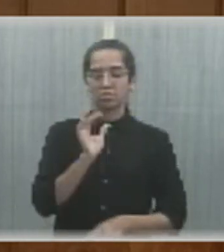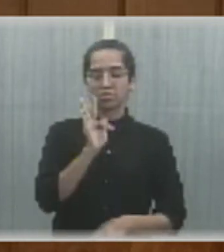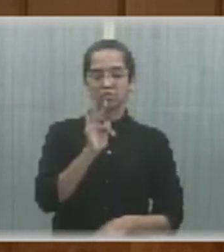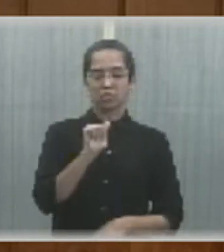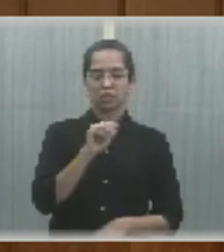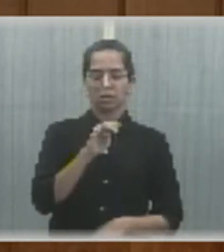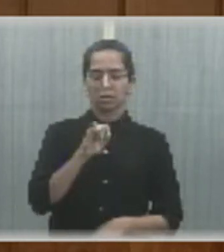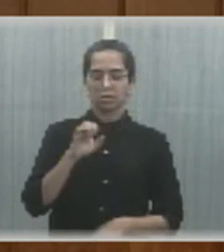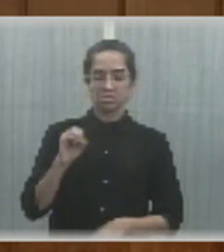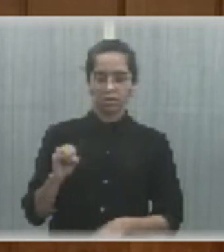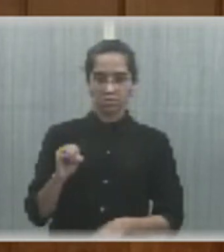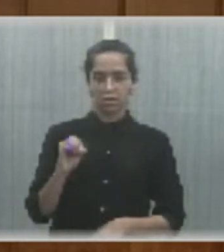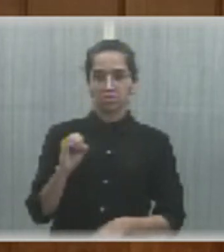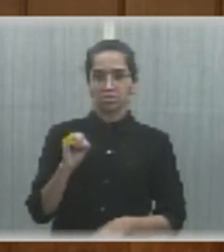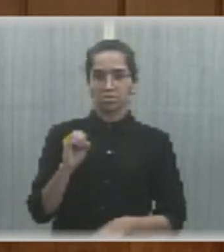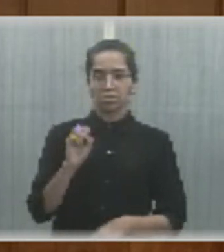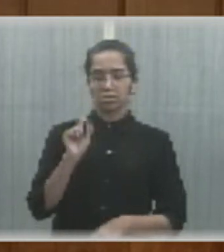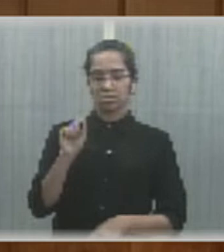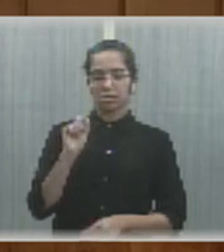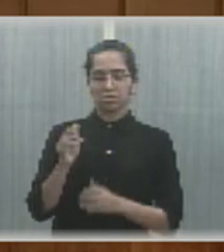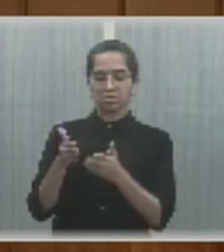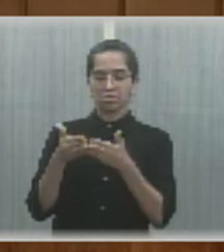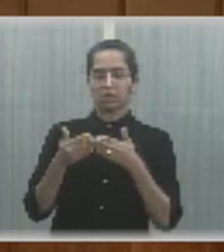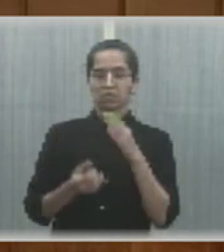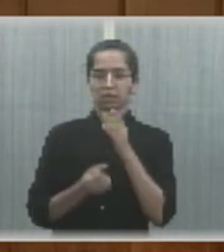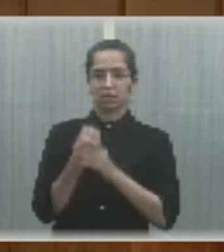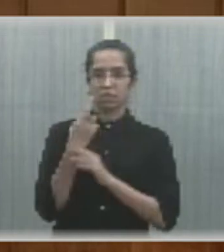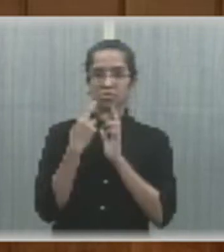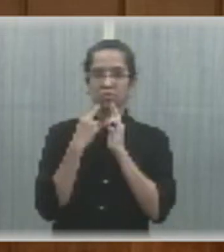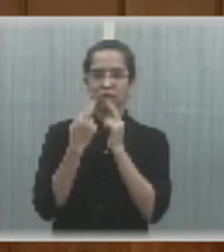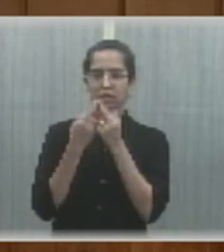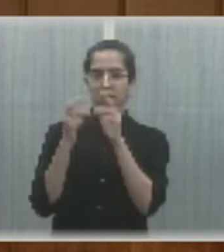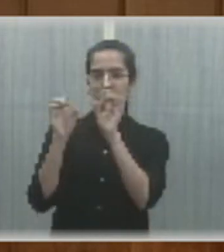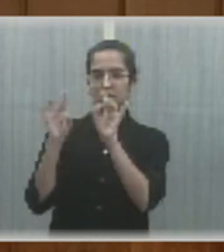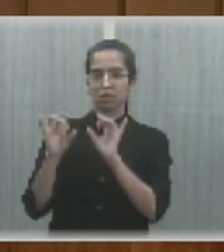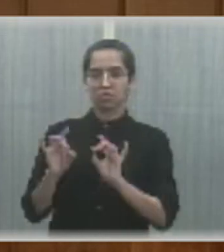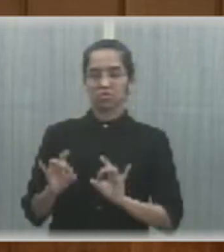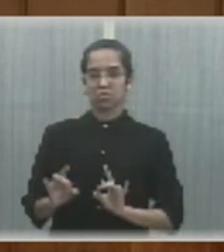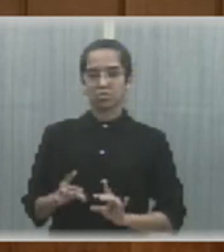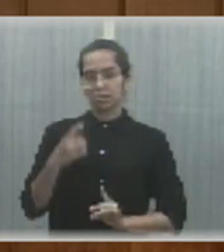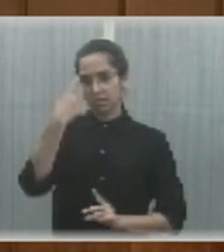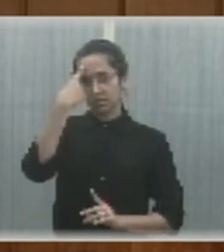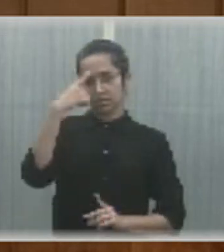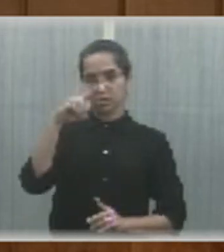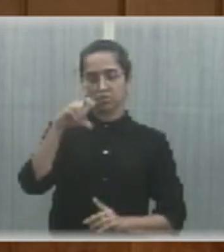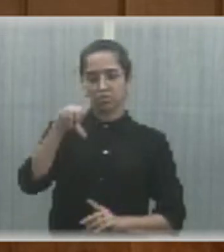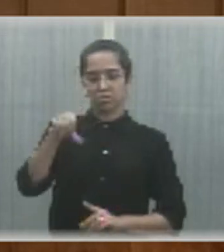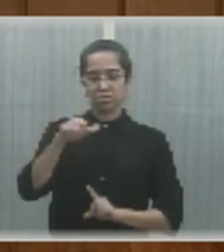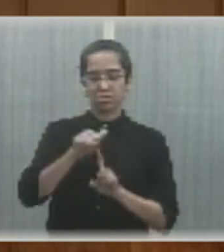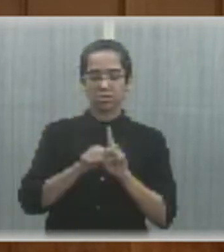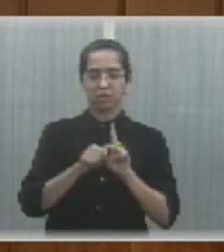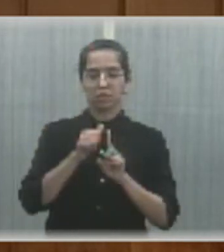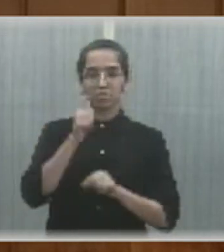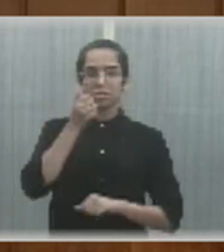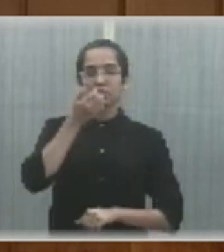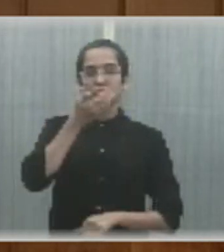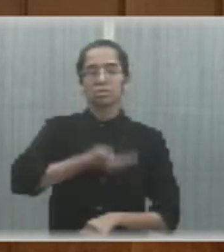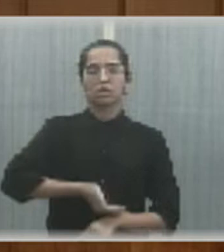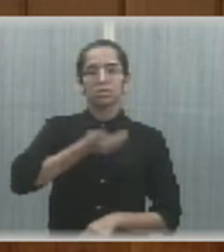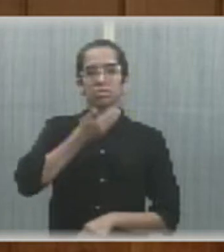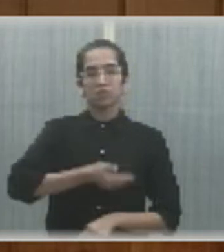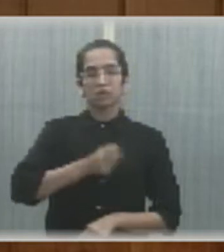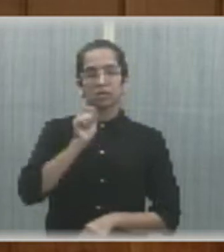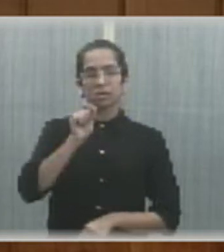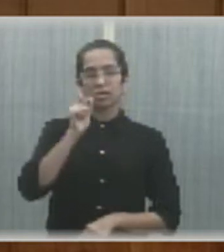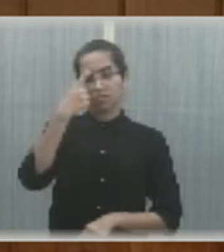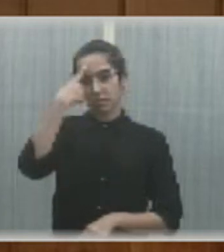Novo, o qual solicita a realização de sessão solene no dia 9 de setembro, em comemoração ao dia